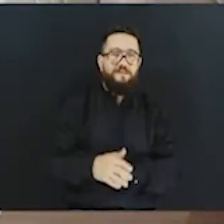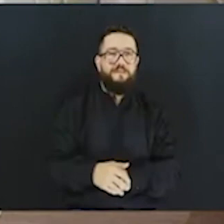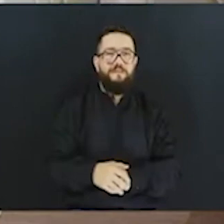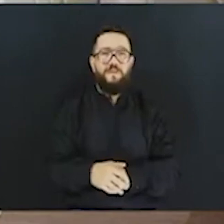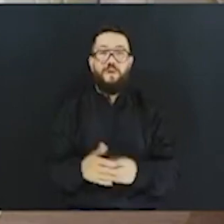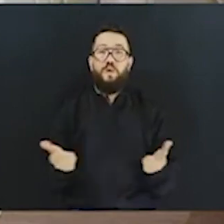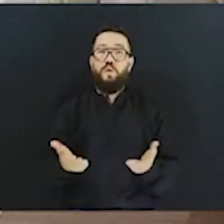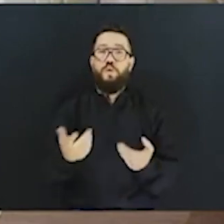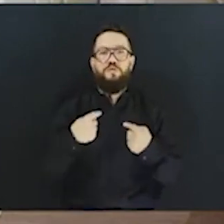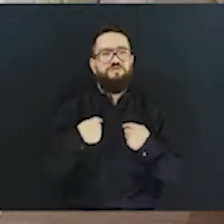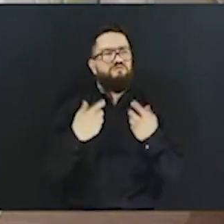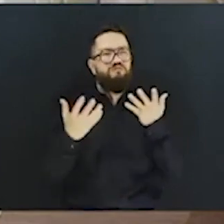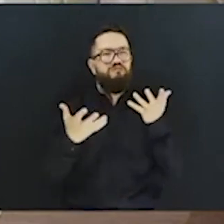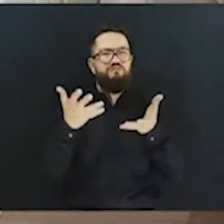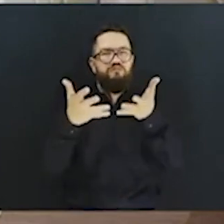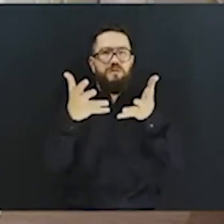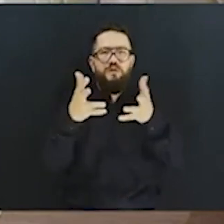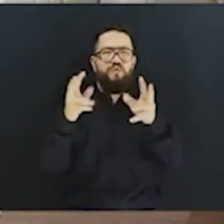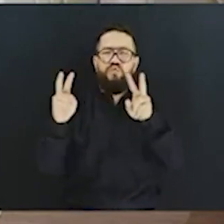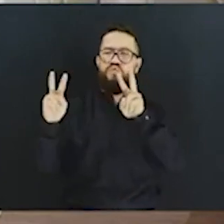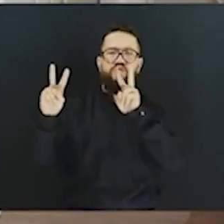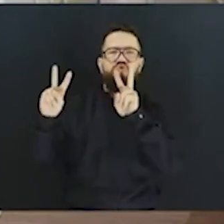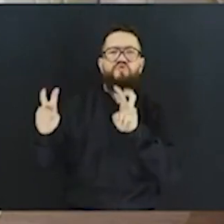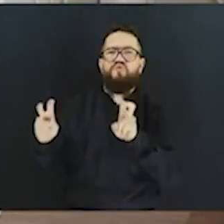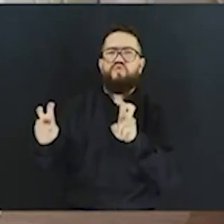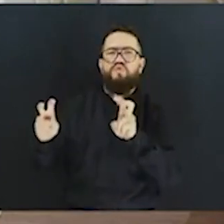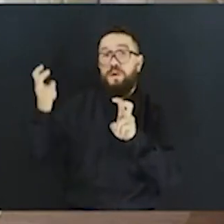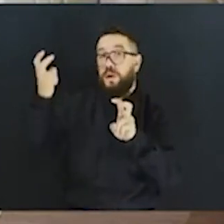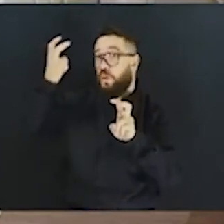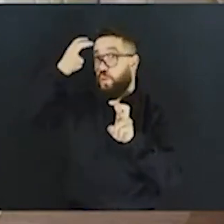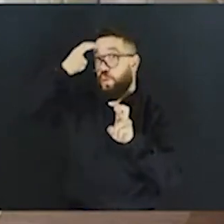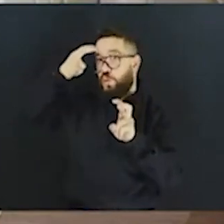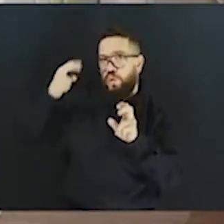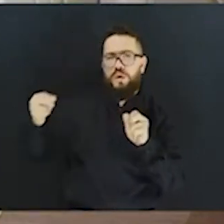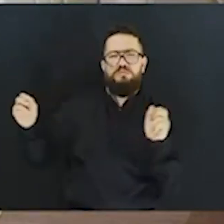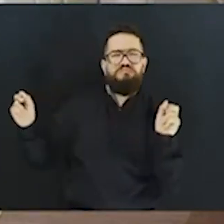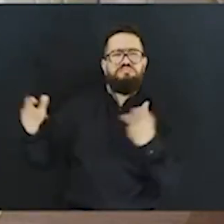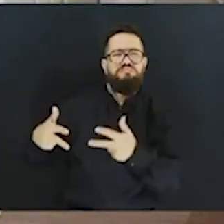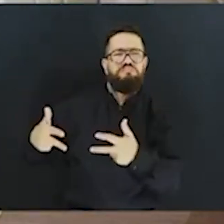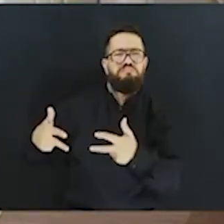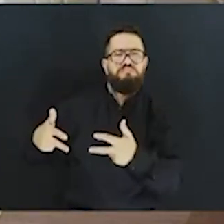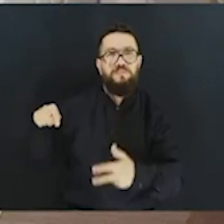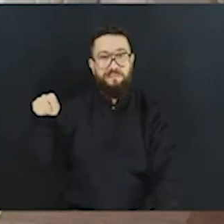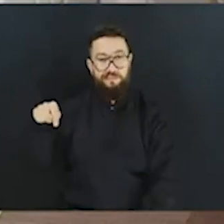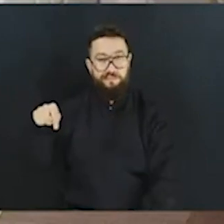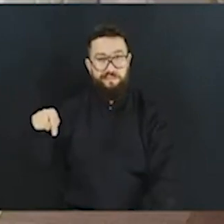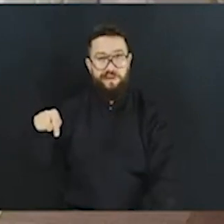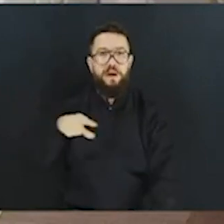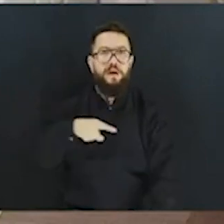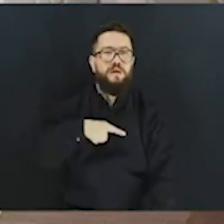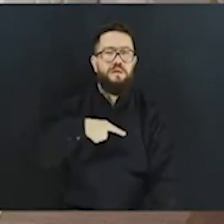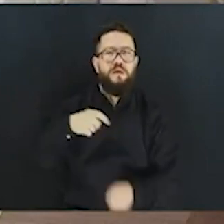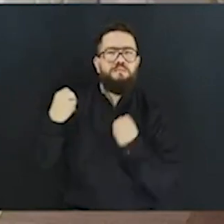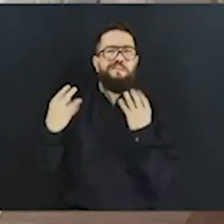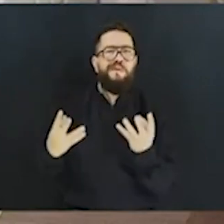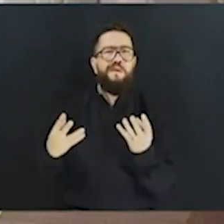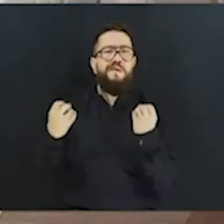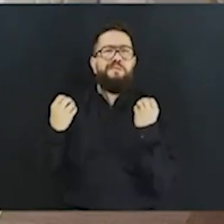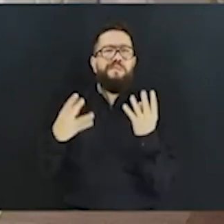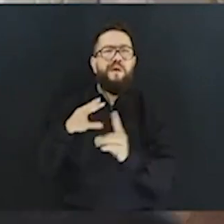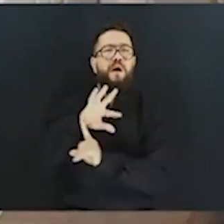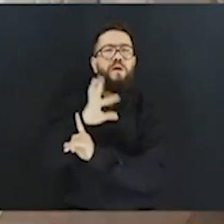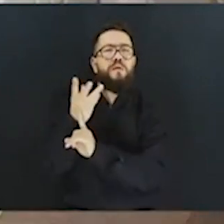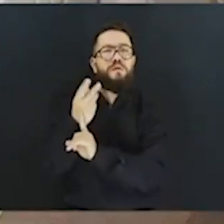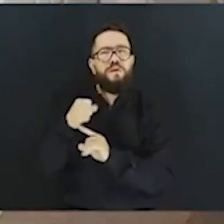O hip-hop é uma cultura que encontrou seu poder na expressão artística e na luta pela igualdade social. Começou ali